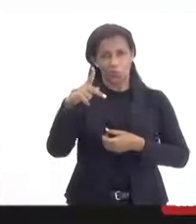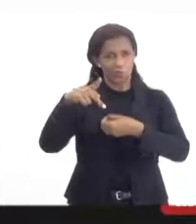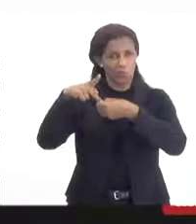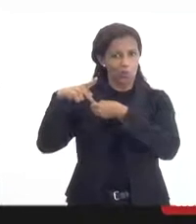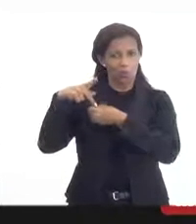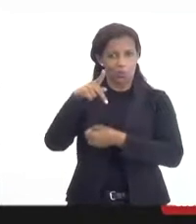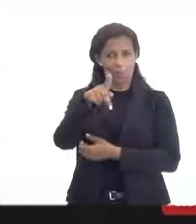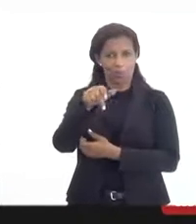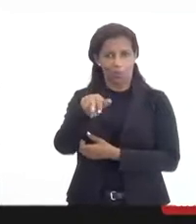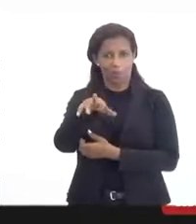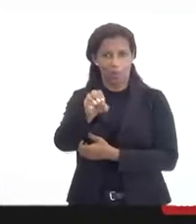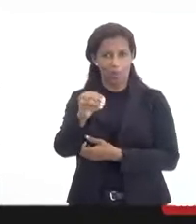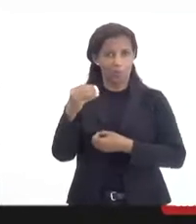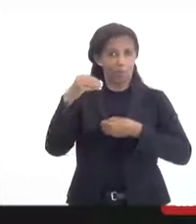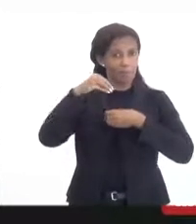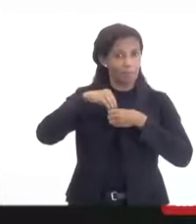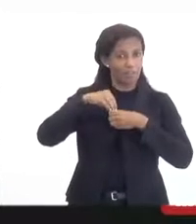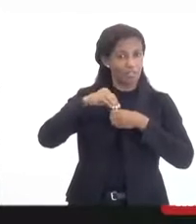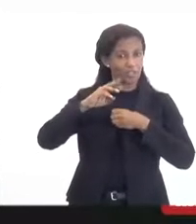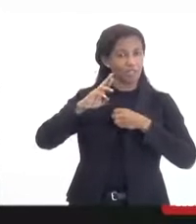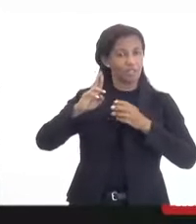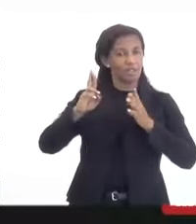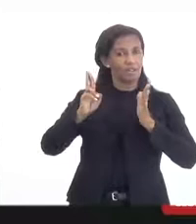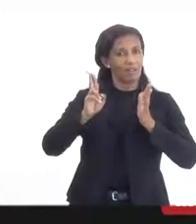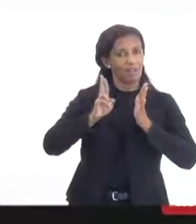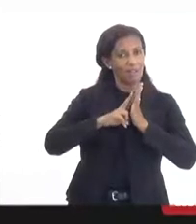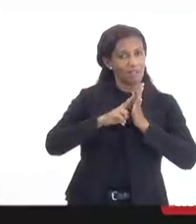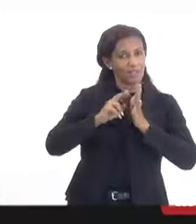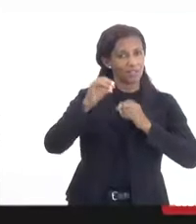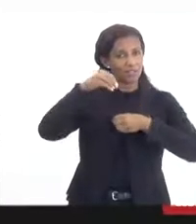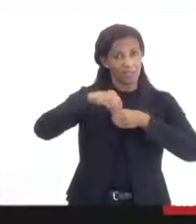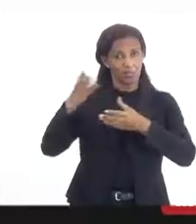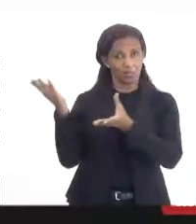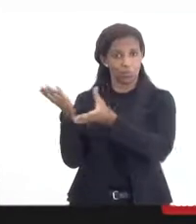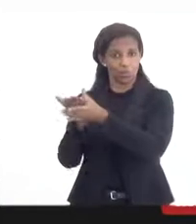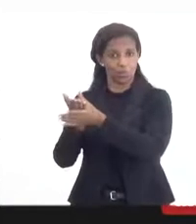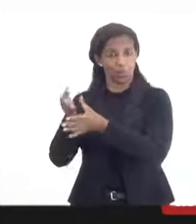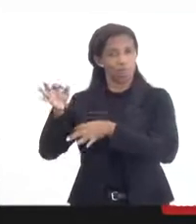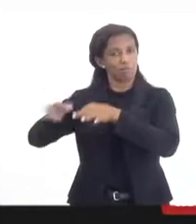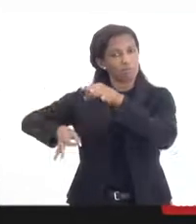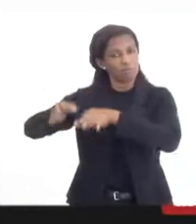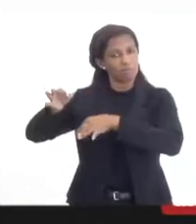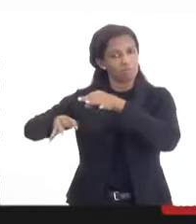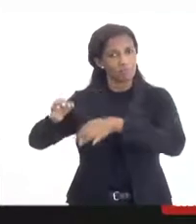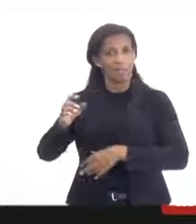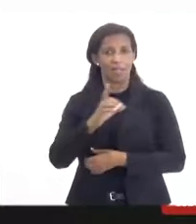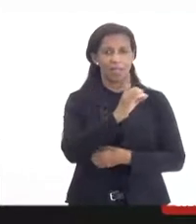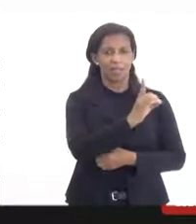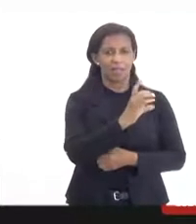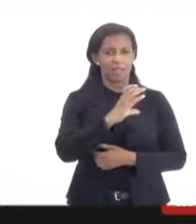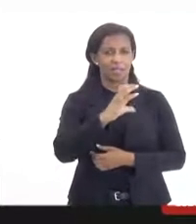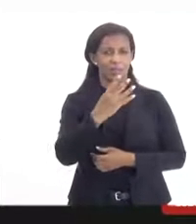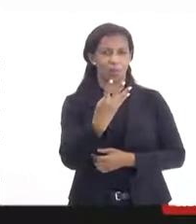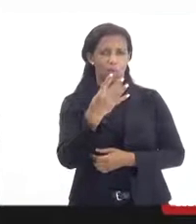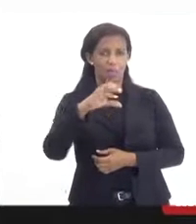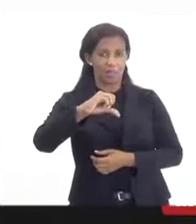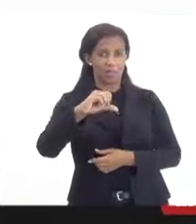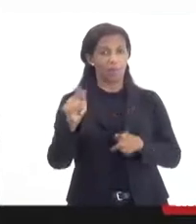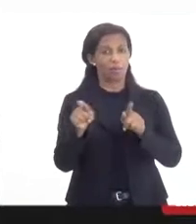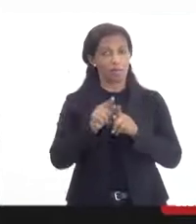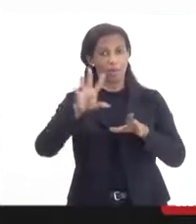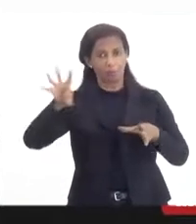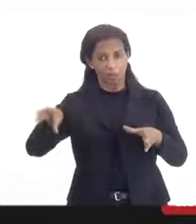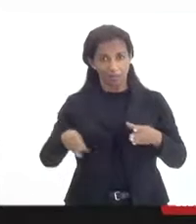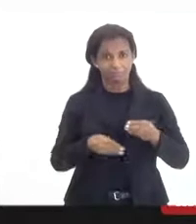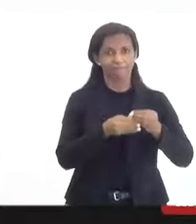relativa dentro do processo judicial. E aqui também, claro, a DC 49, que também incorpora, né,